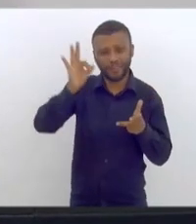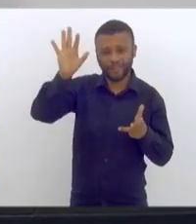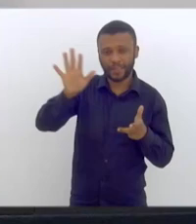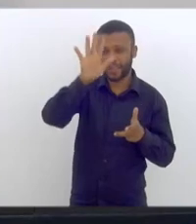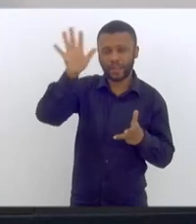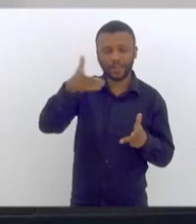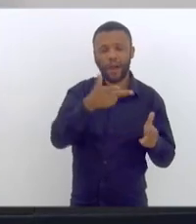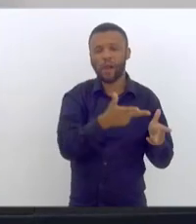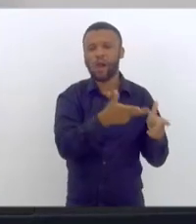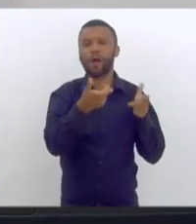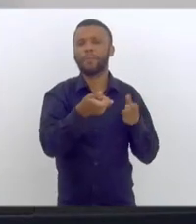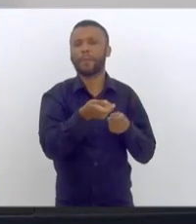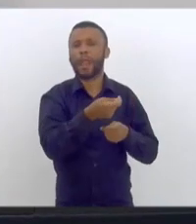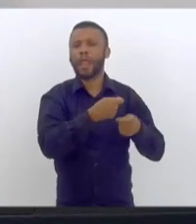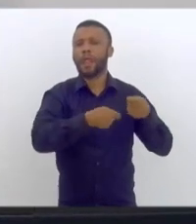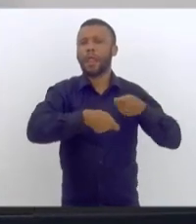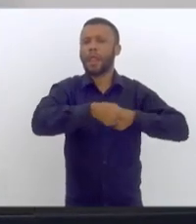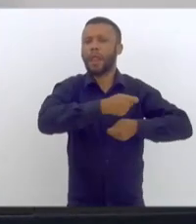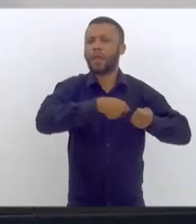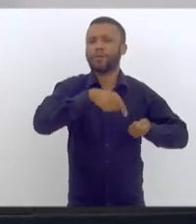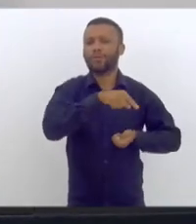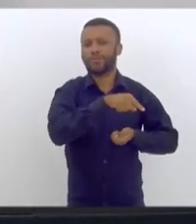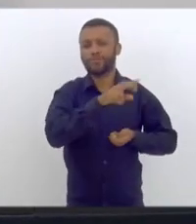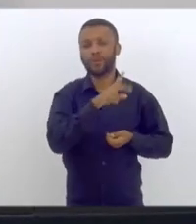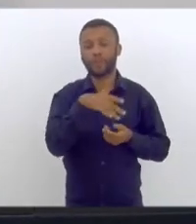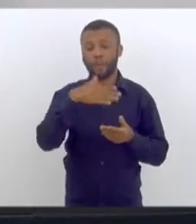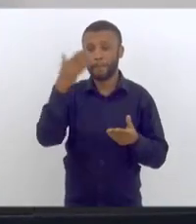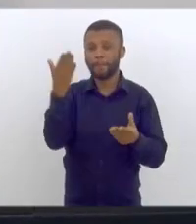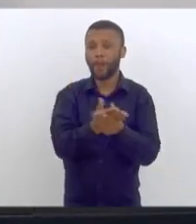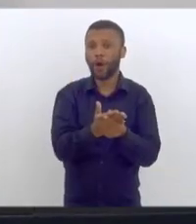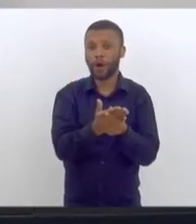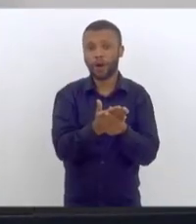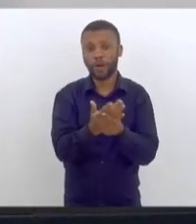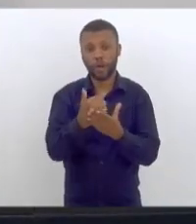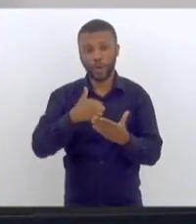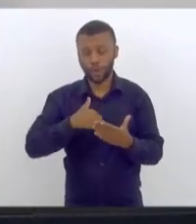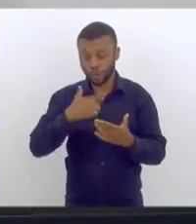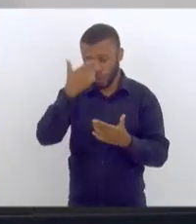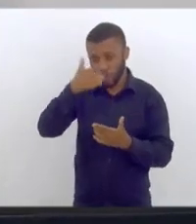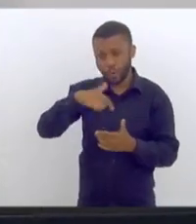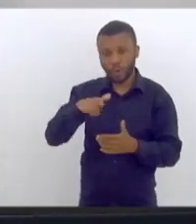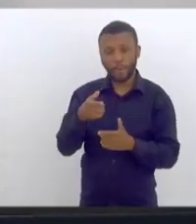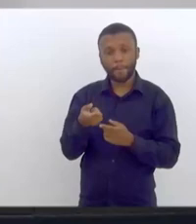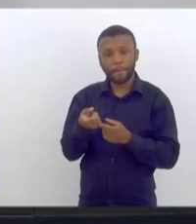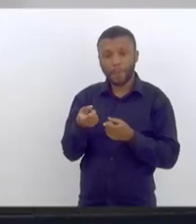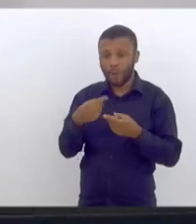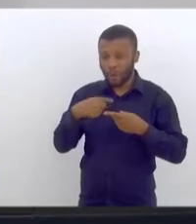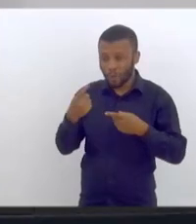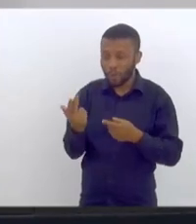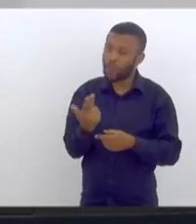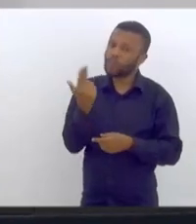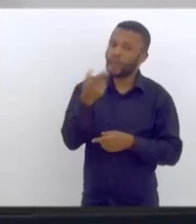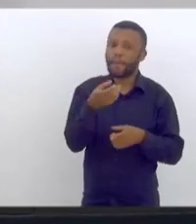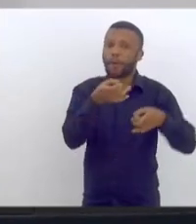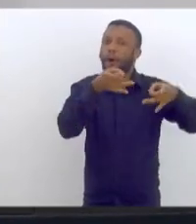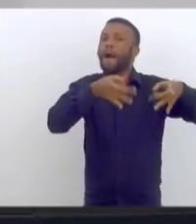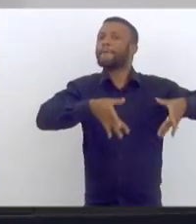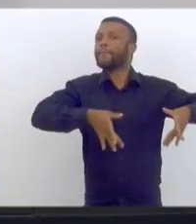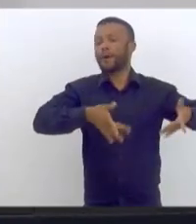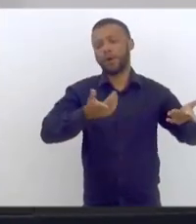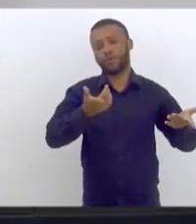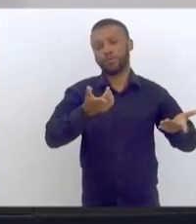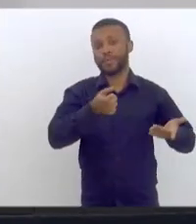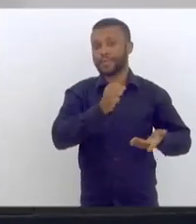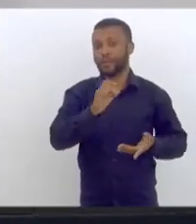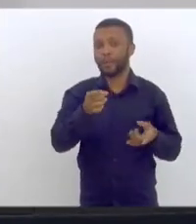isso eu vou usar esses índices eu tô praticando agiotagem eu não posso abrir mão disso se eu tiver que abrir mão